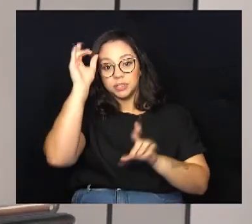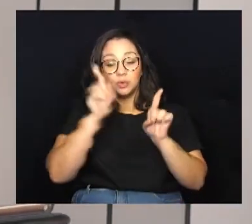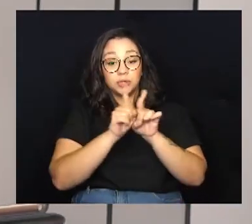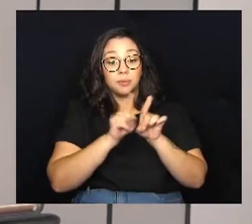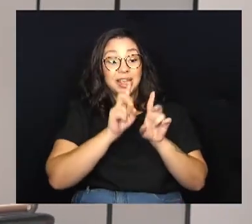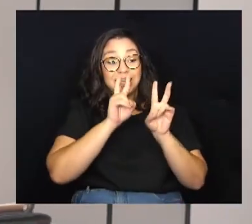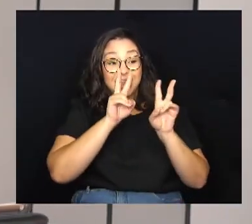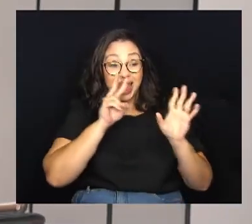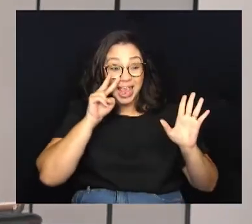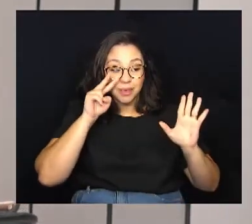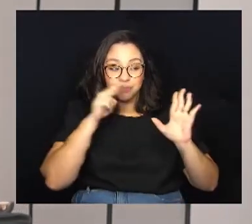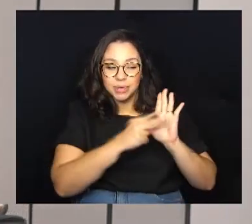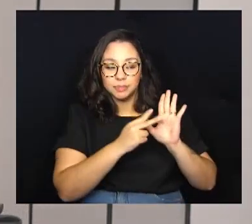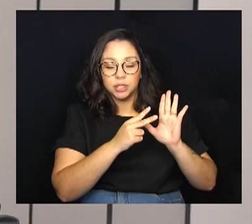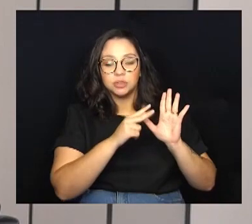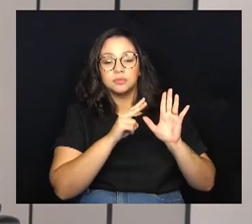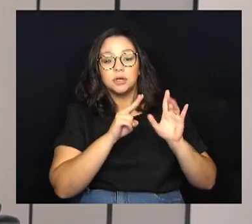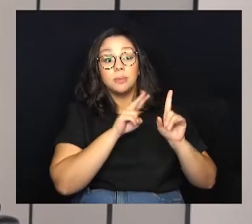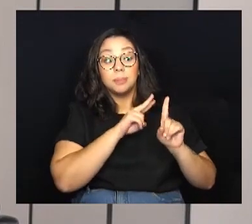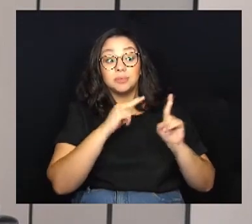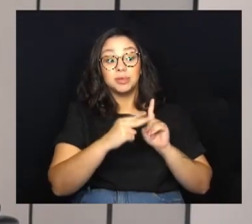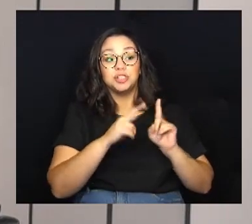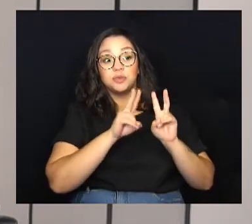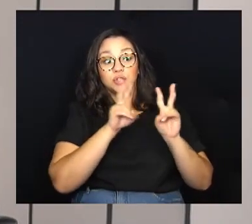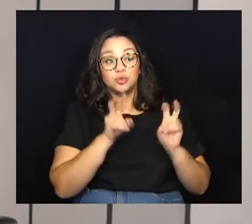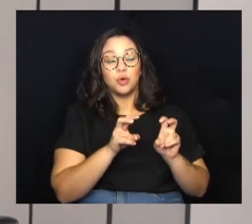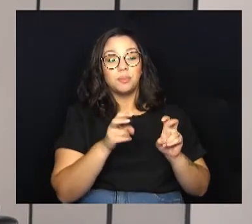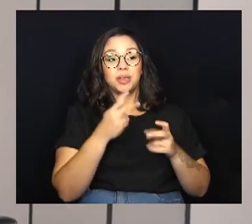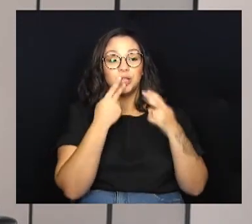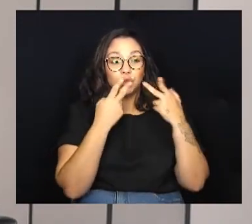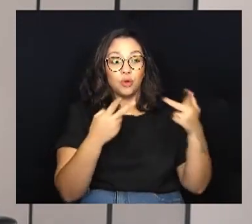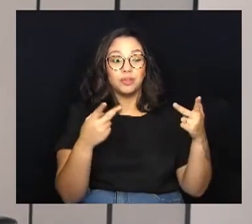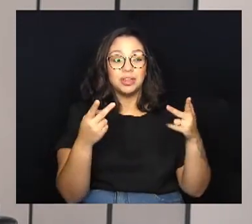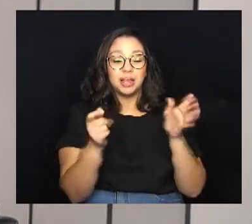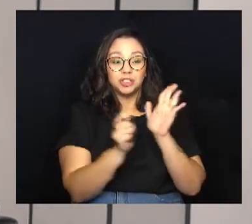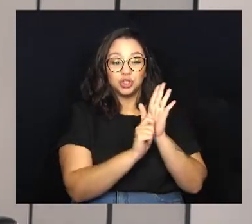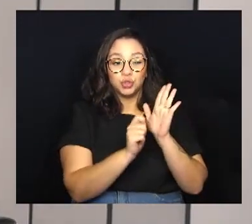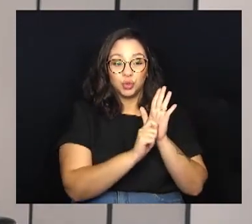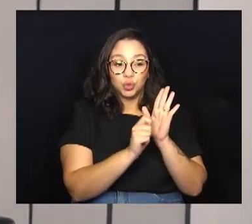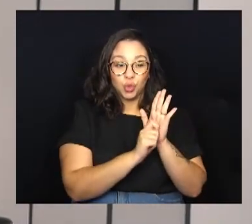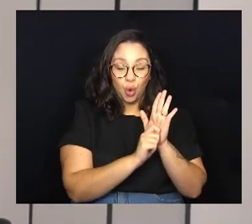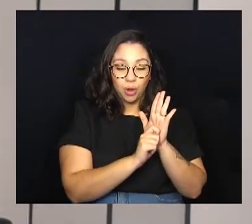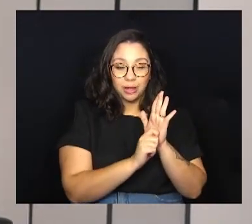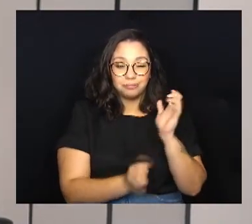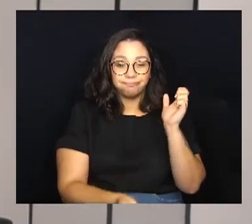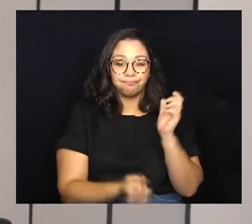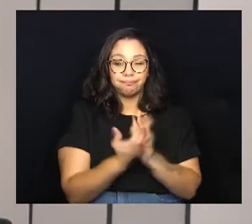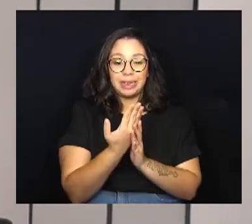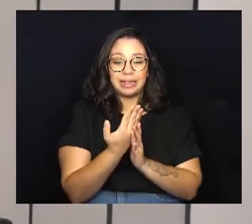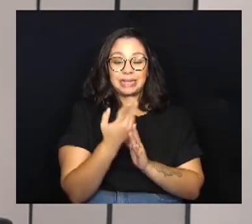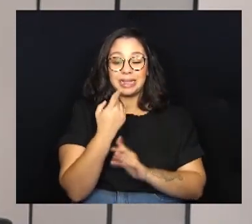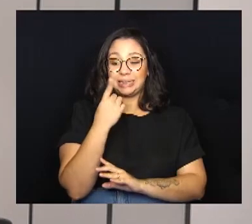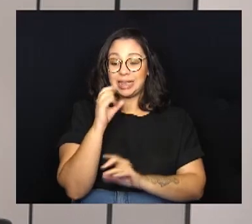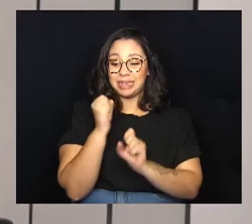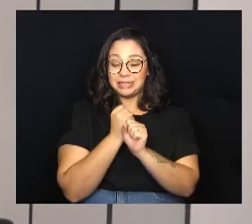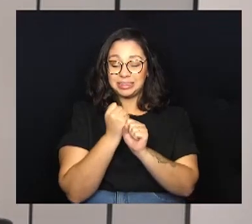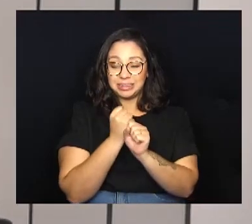duas coisas fundamentais que a política precisa olhar com atenção, porque